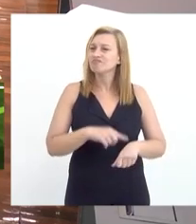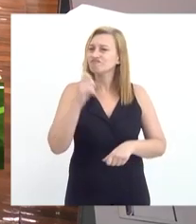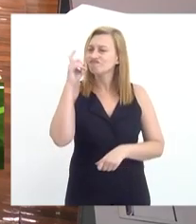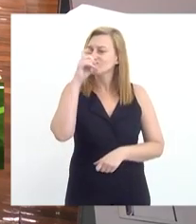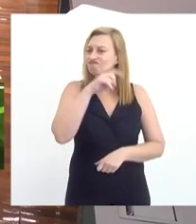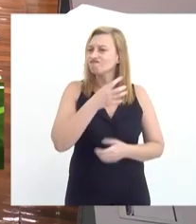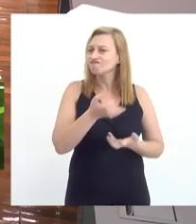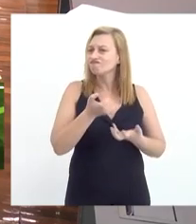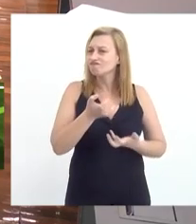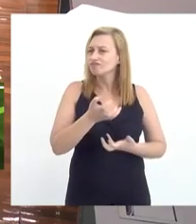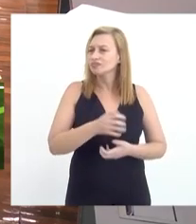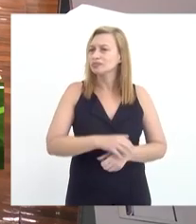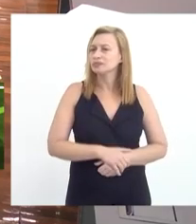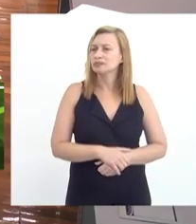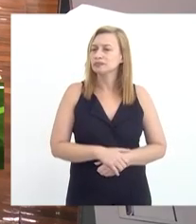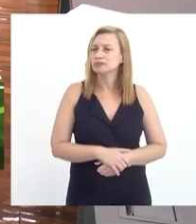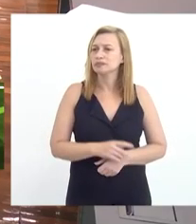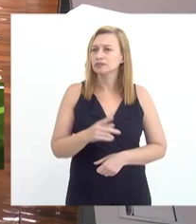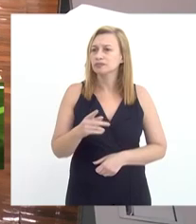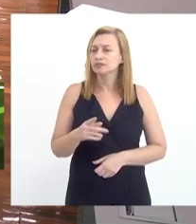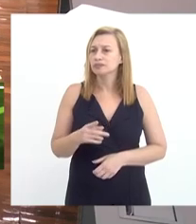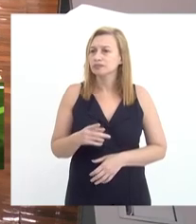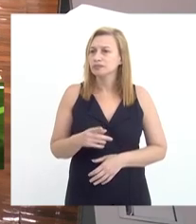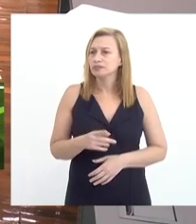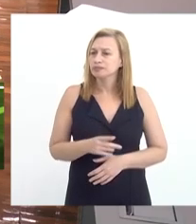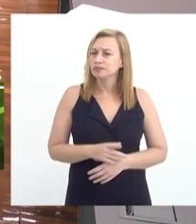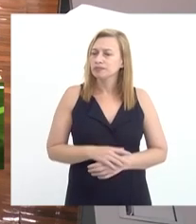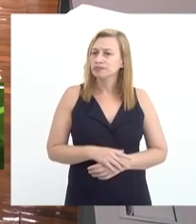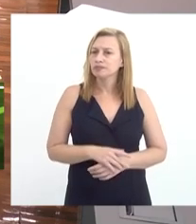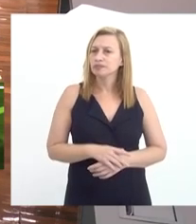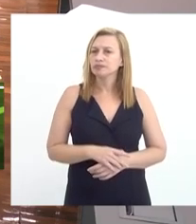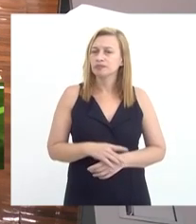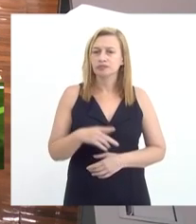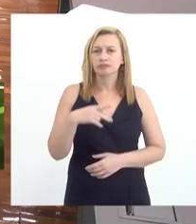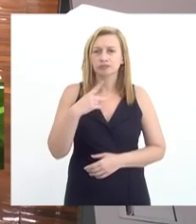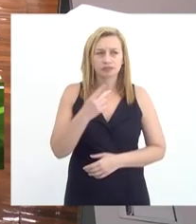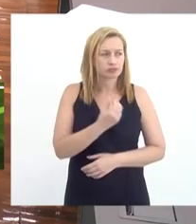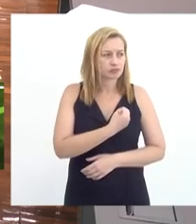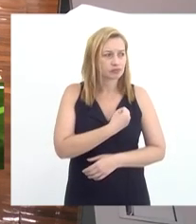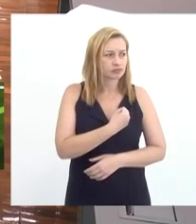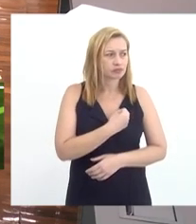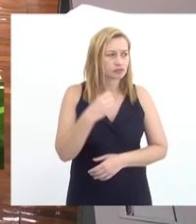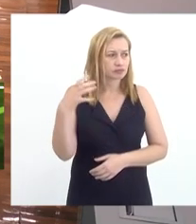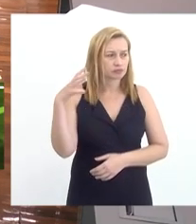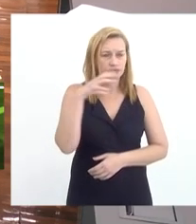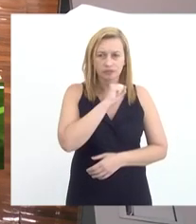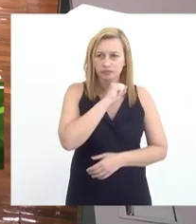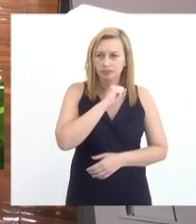queria Para ilustrar Minha fala Trazer um dado Aqui Rapidamente